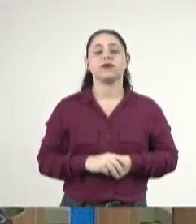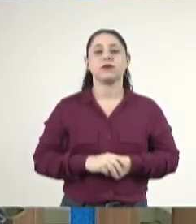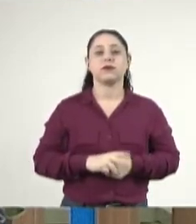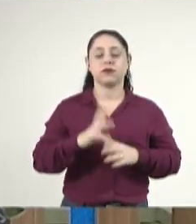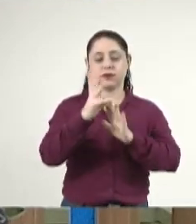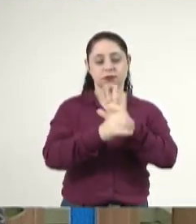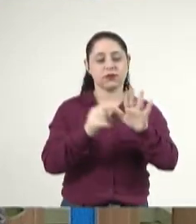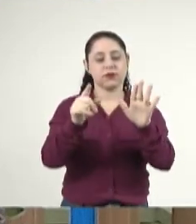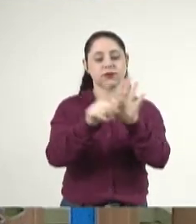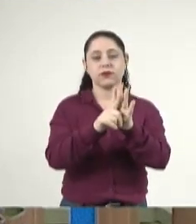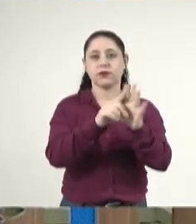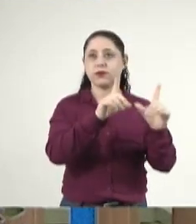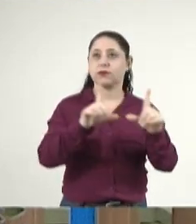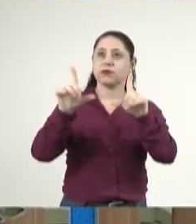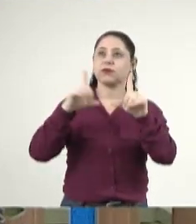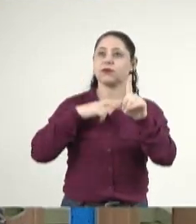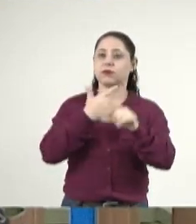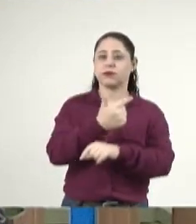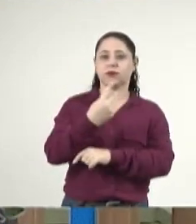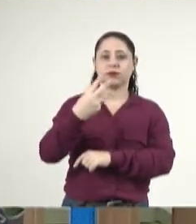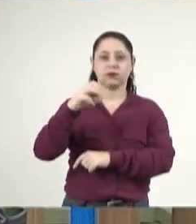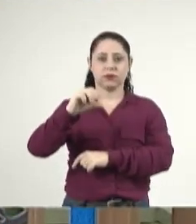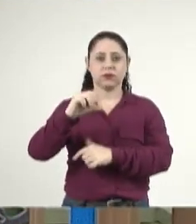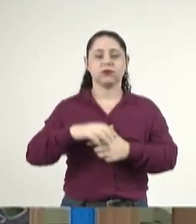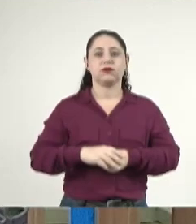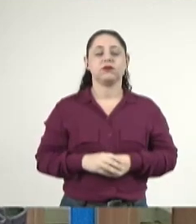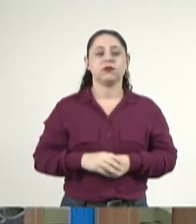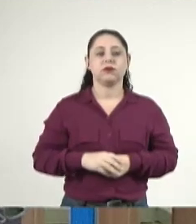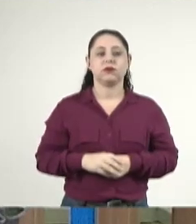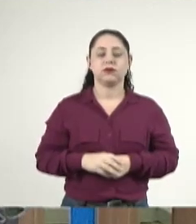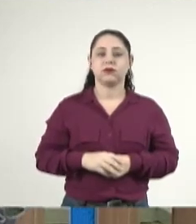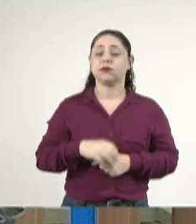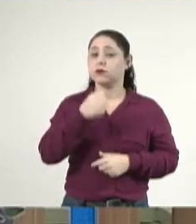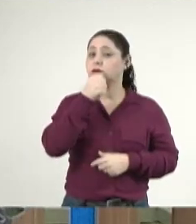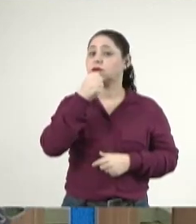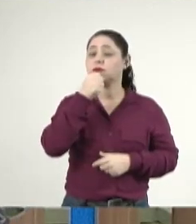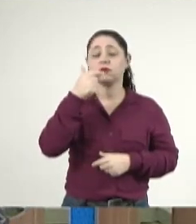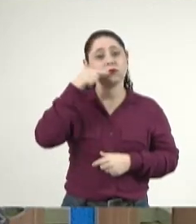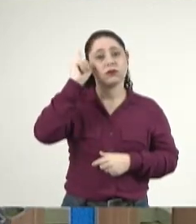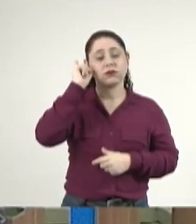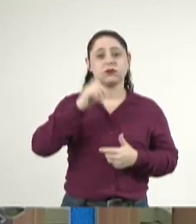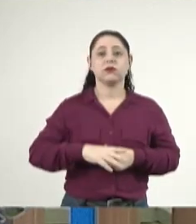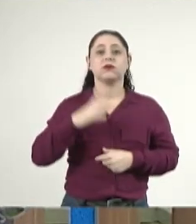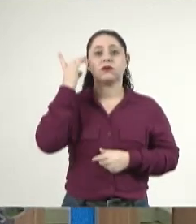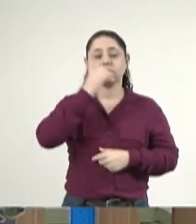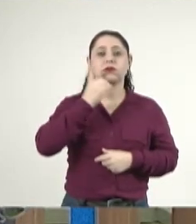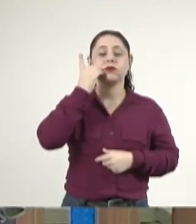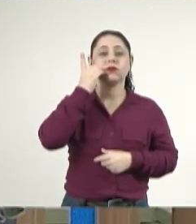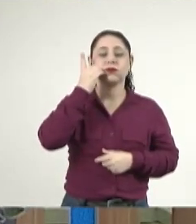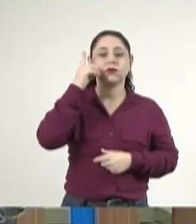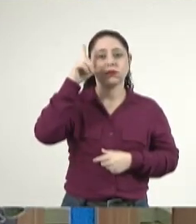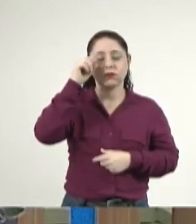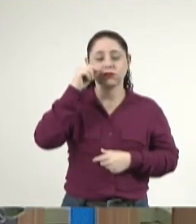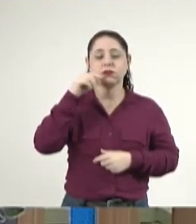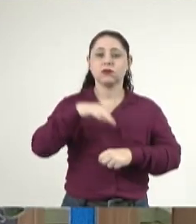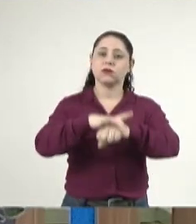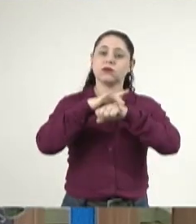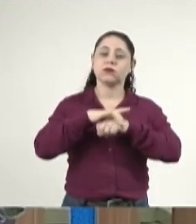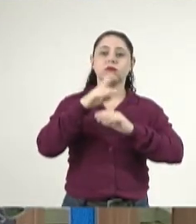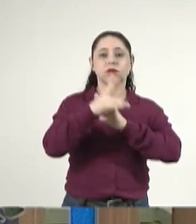de lei de número 239. Inclusive, tanto na entrevista ontem, quando o deputado Gerson Claro estava fazendo a defesa desse